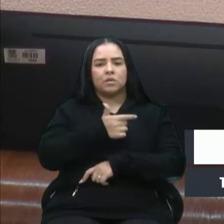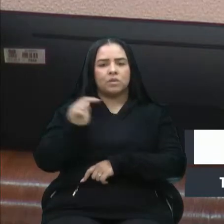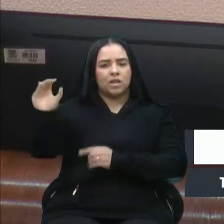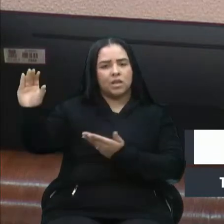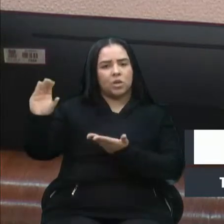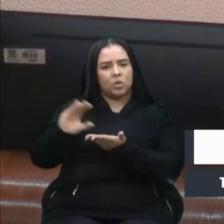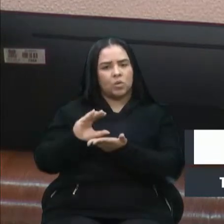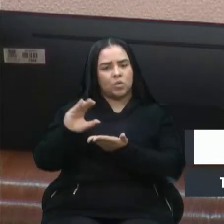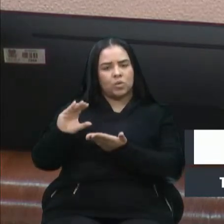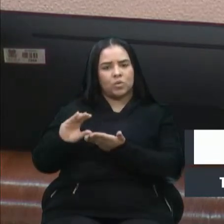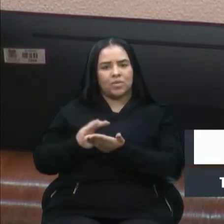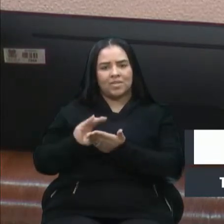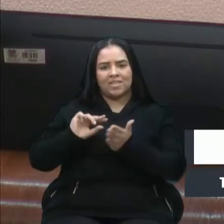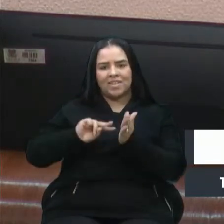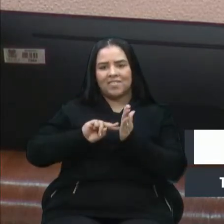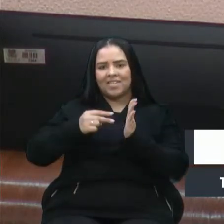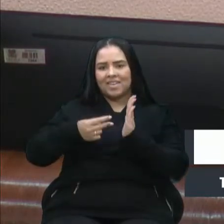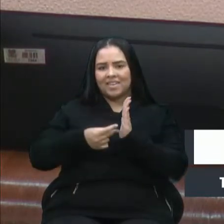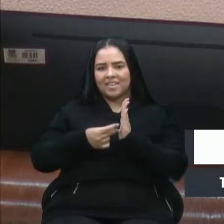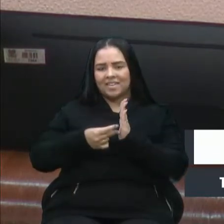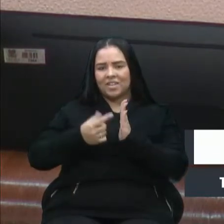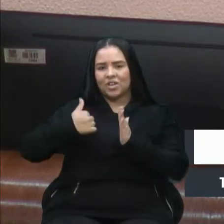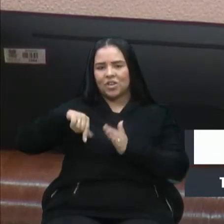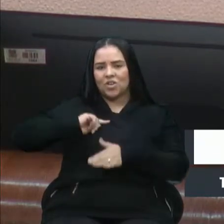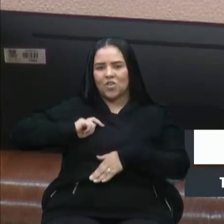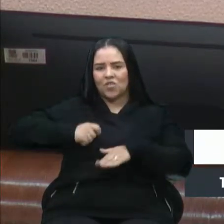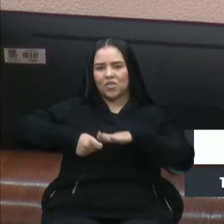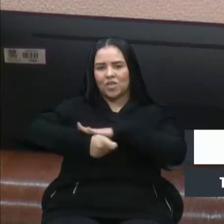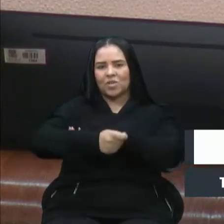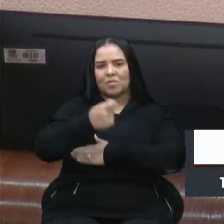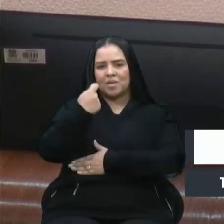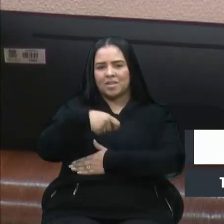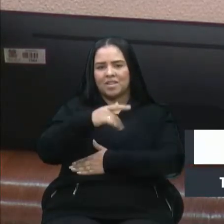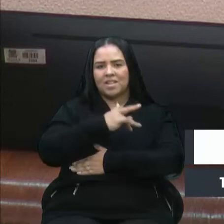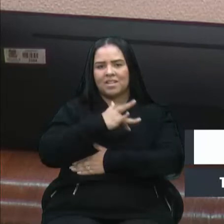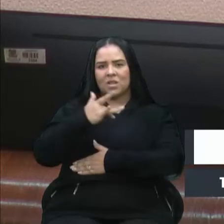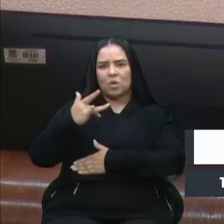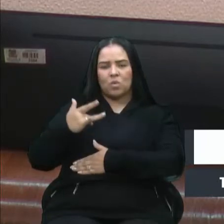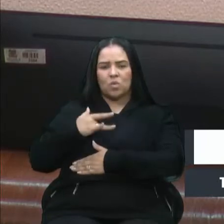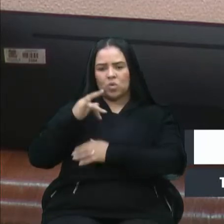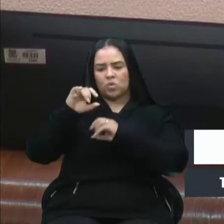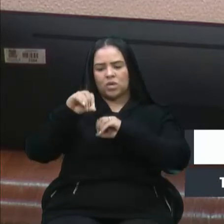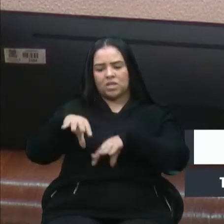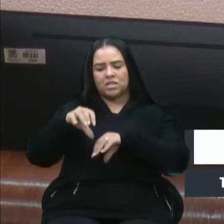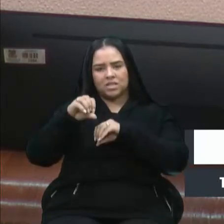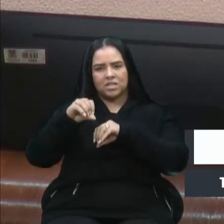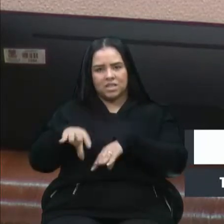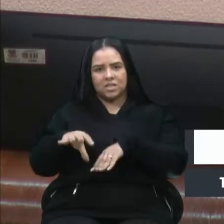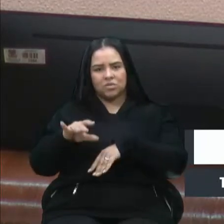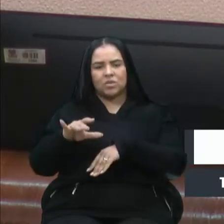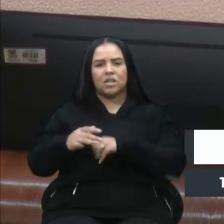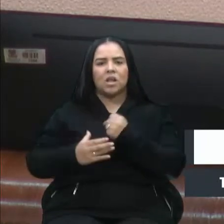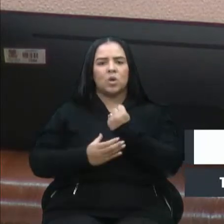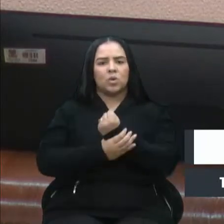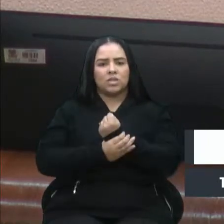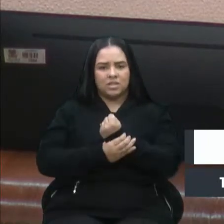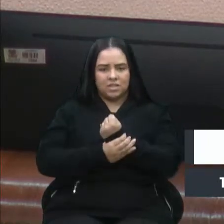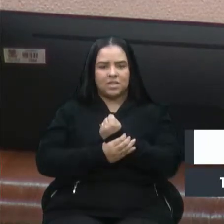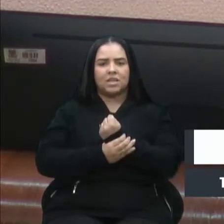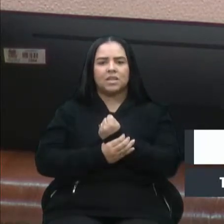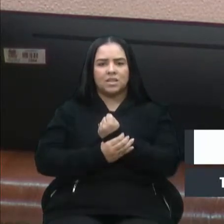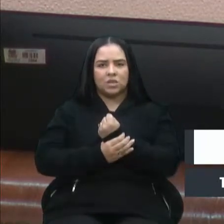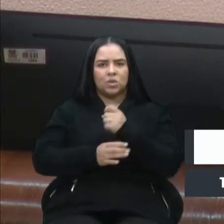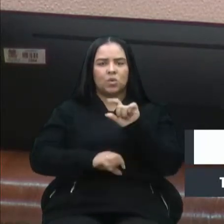ou seja aqueles investimentos que a gente tanto necessita na saúde na educação na segurança nas políticas